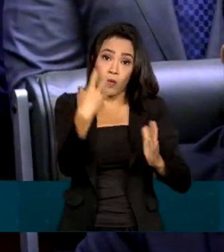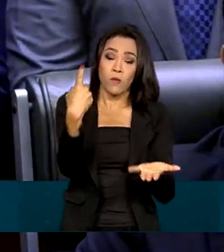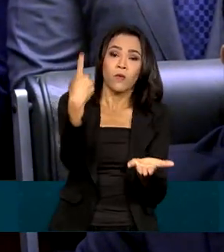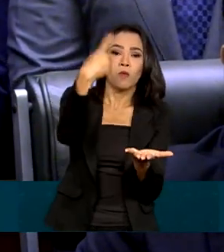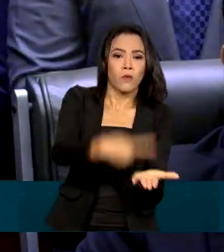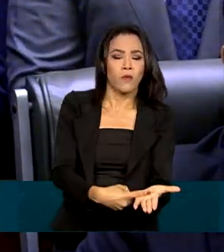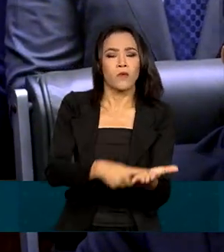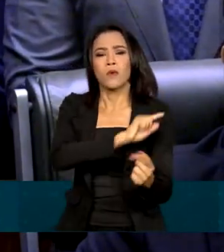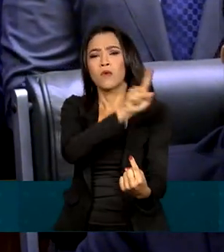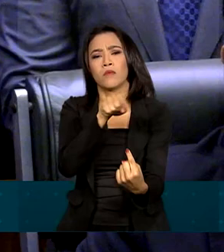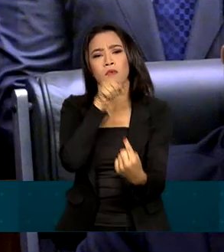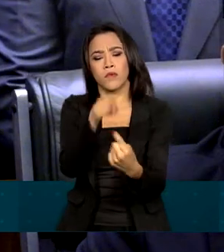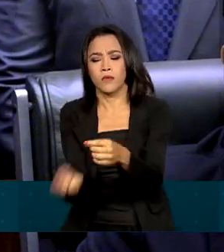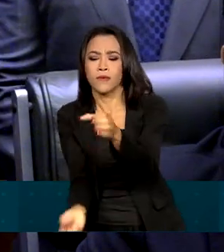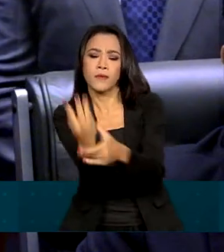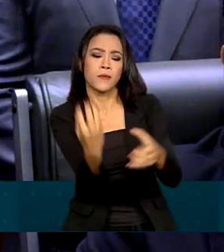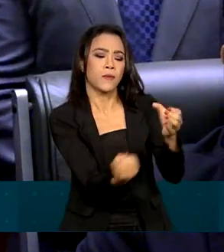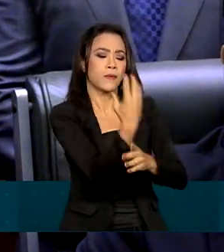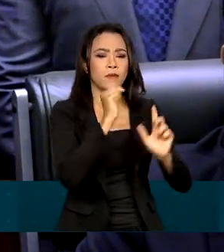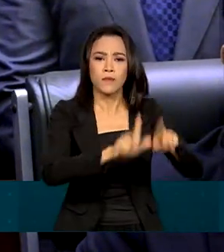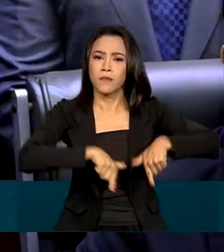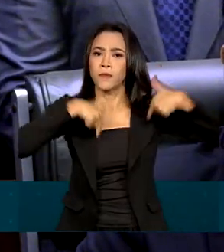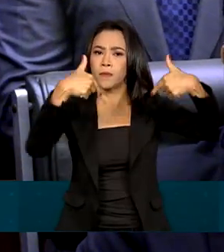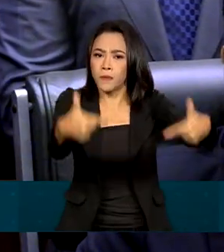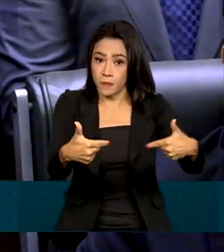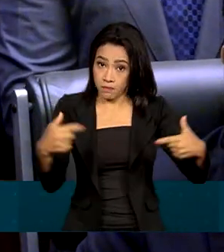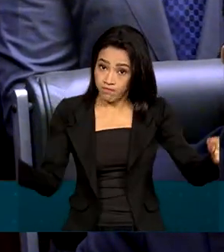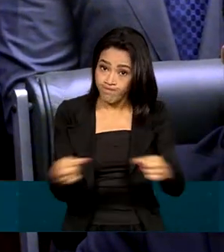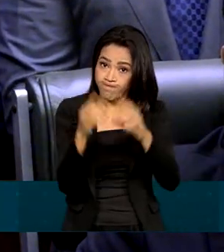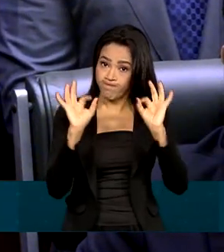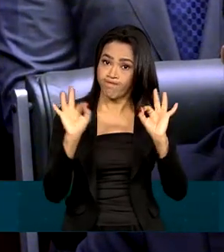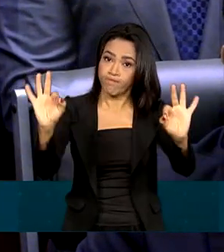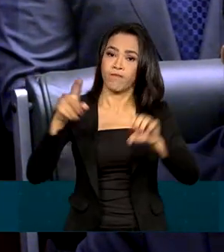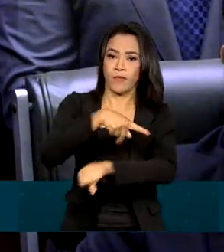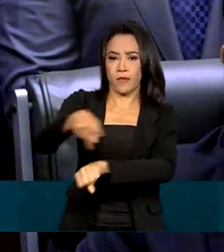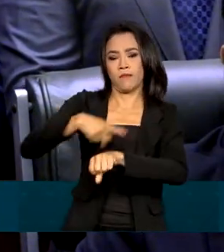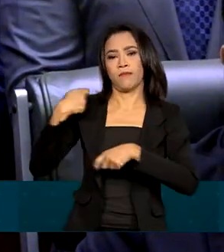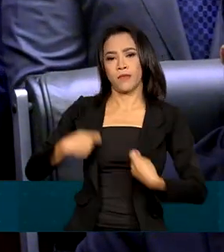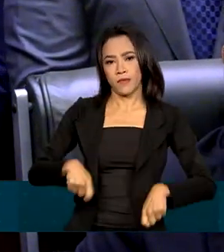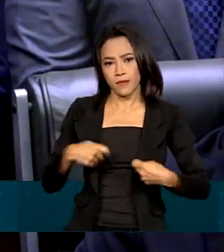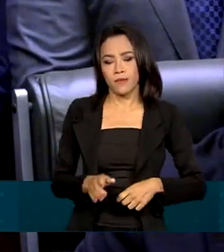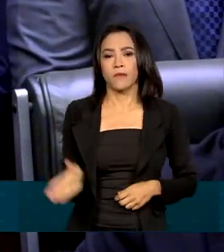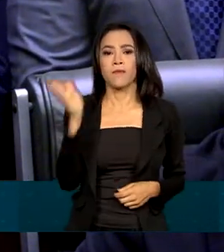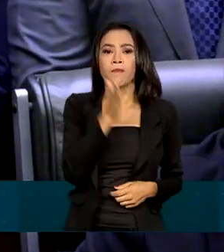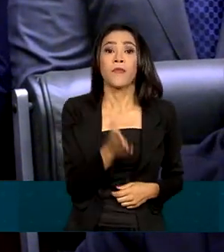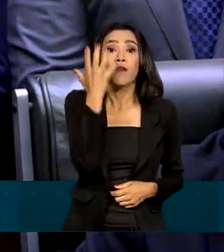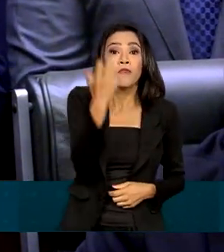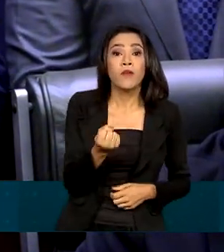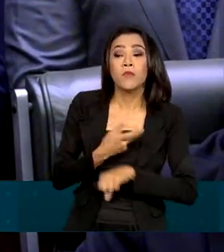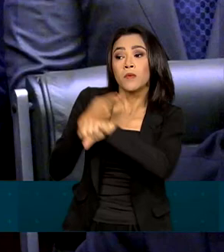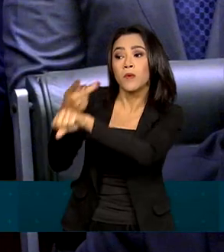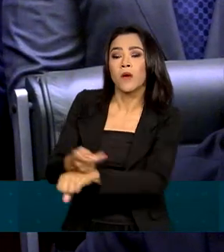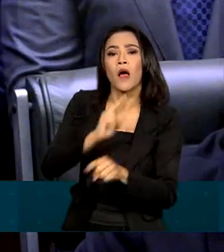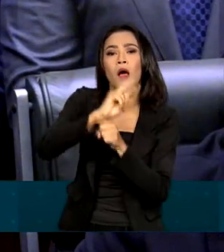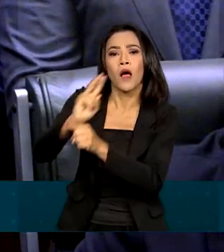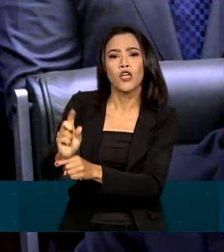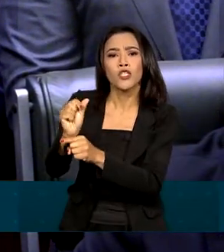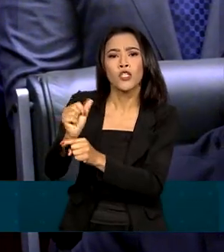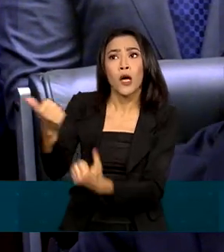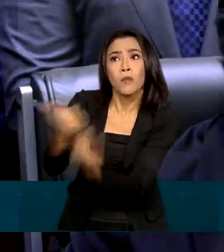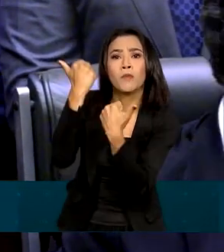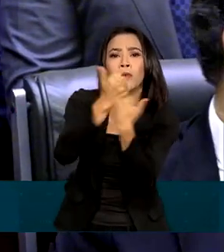para gerar empregos na velocidade que o Brasil quer e necessita. Buscaremos financiamento e cooperação